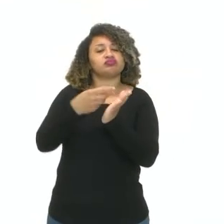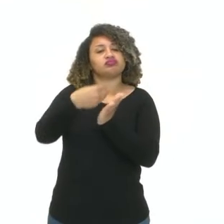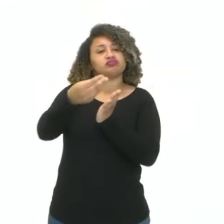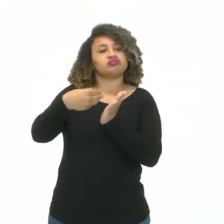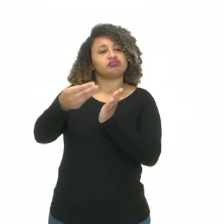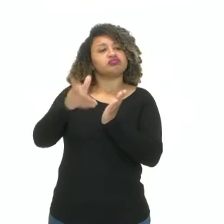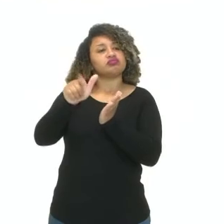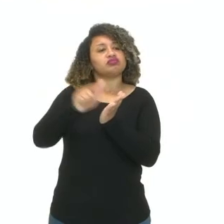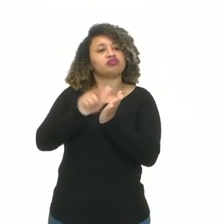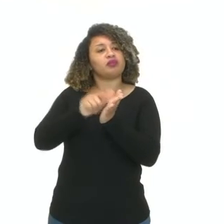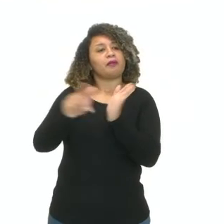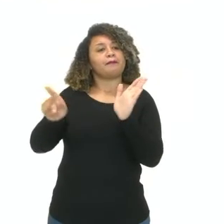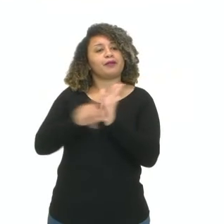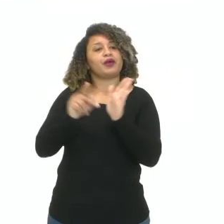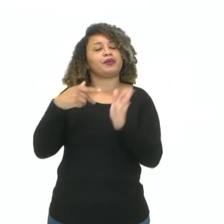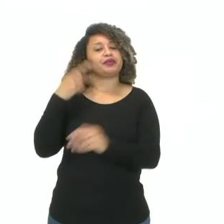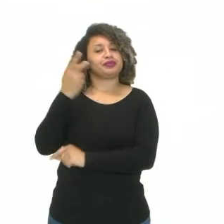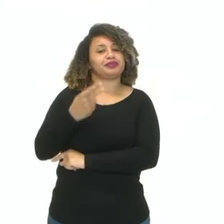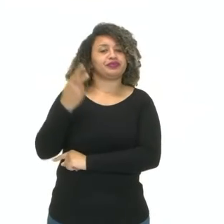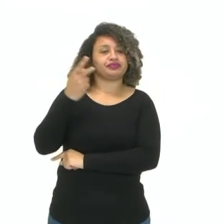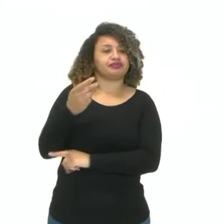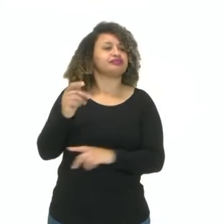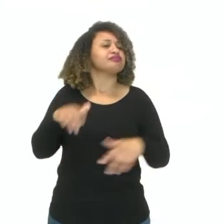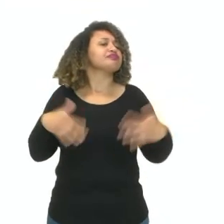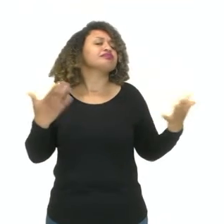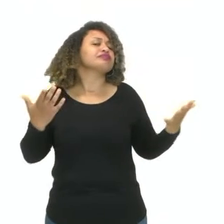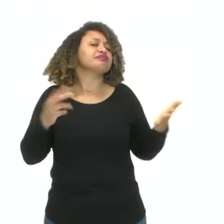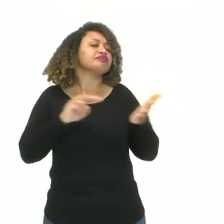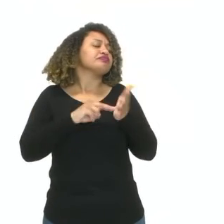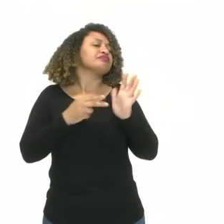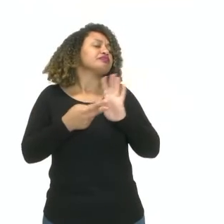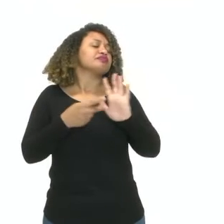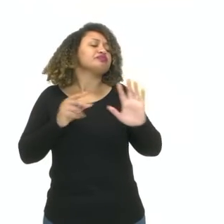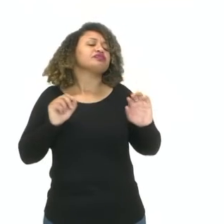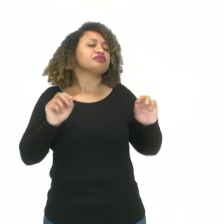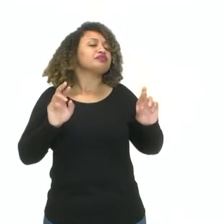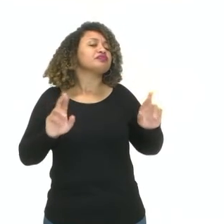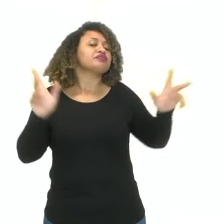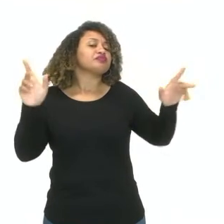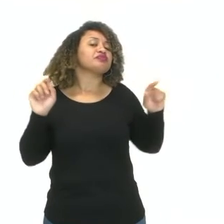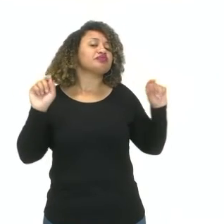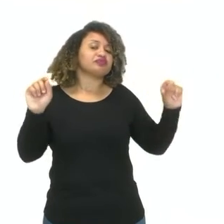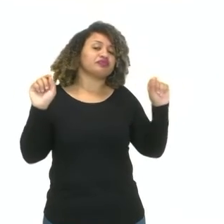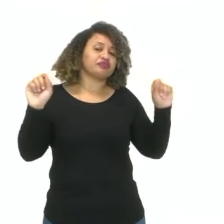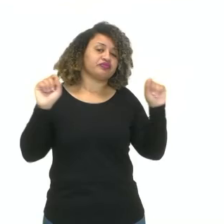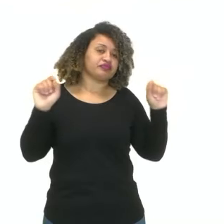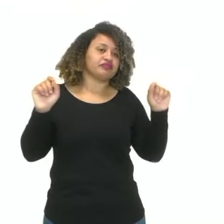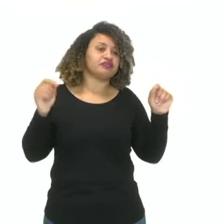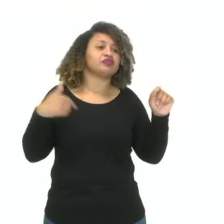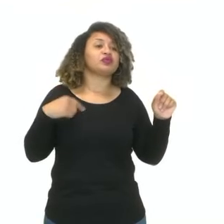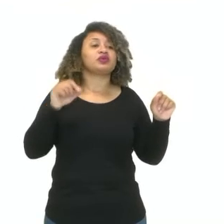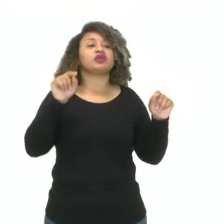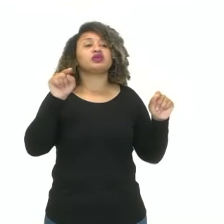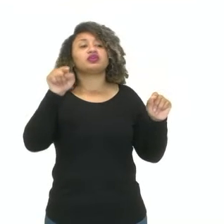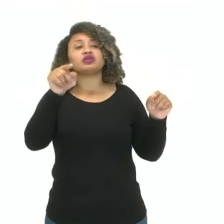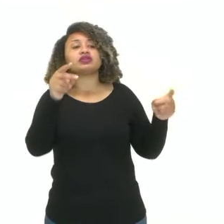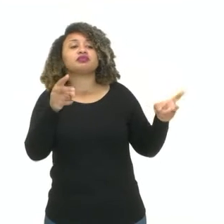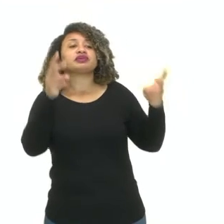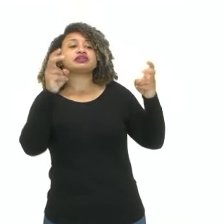é um panfleto político, né? Então, o que isso se difere? O que você já nota,